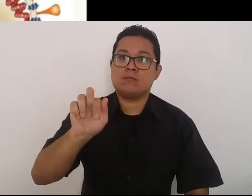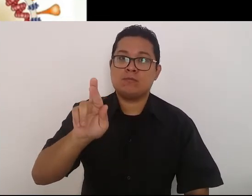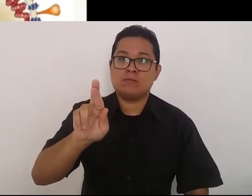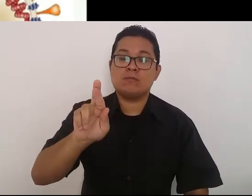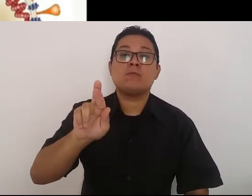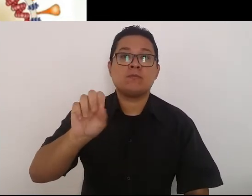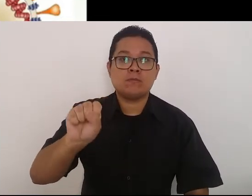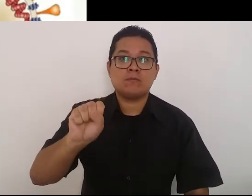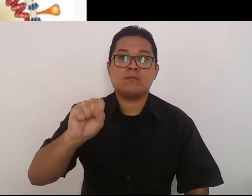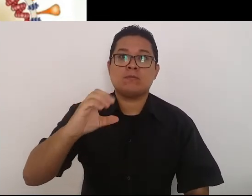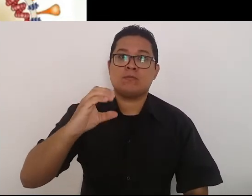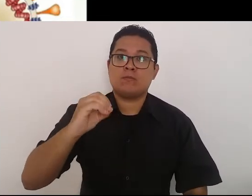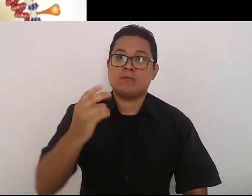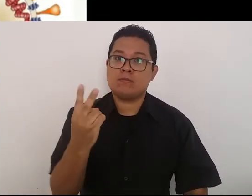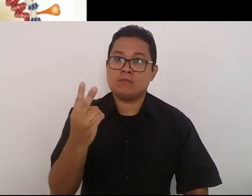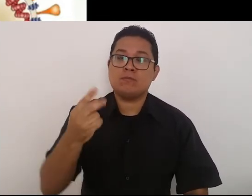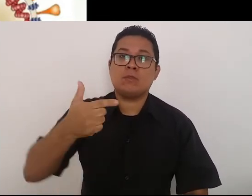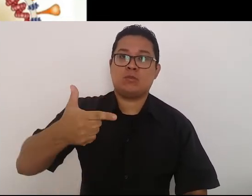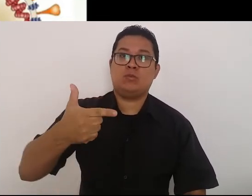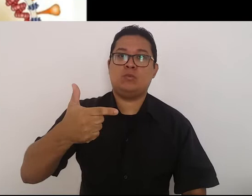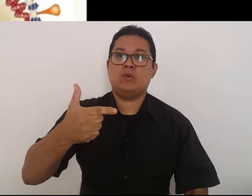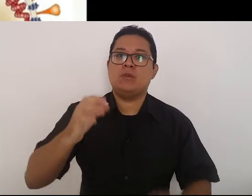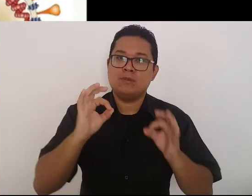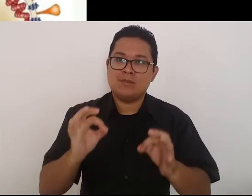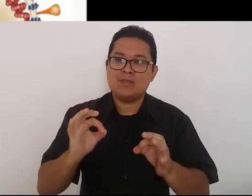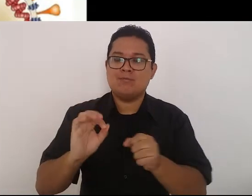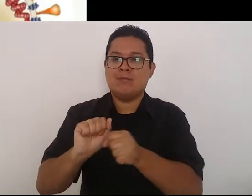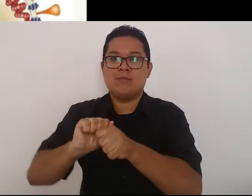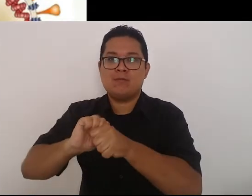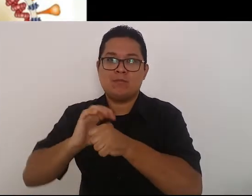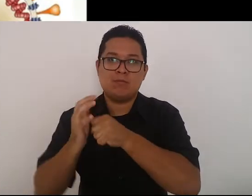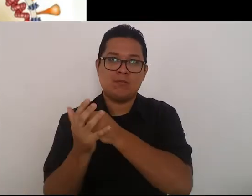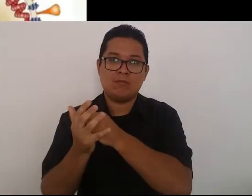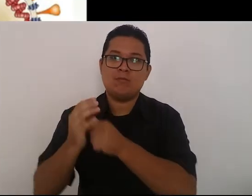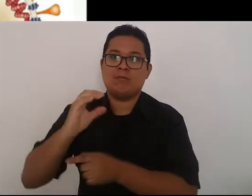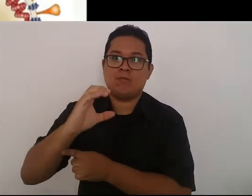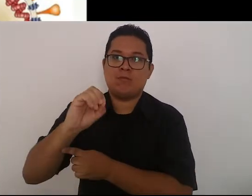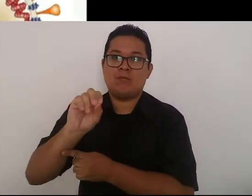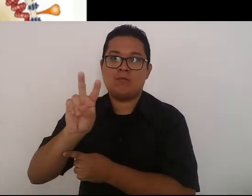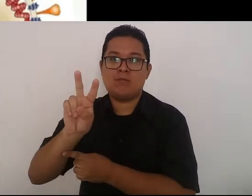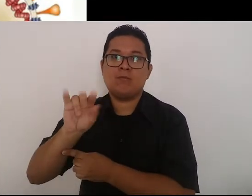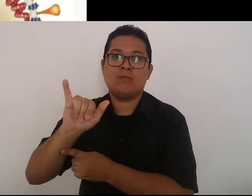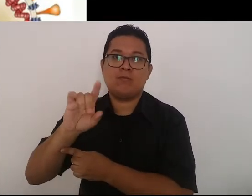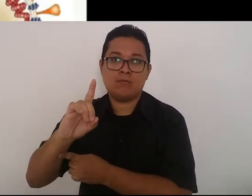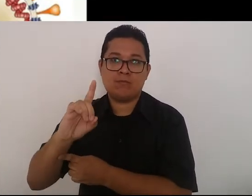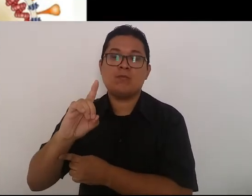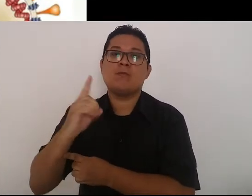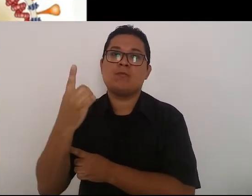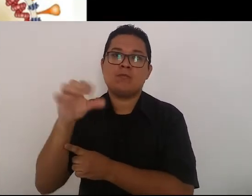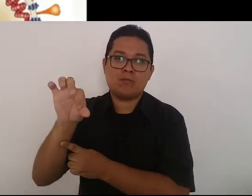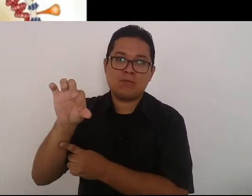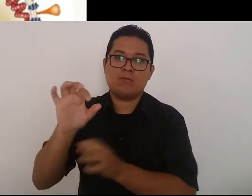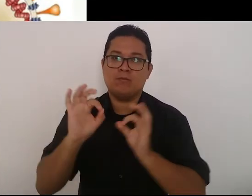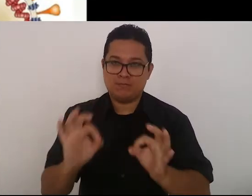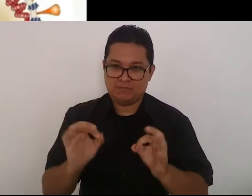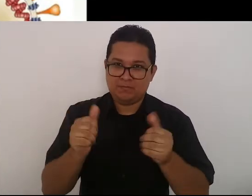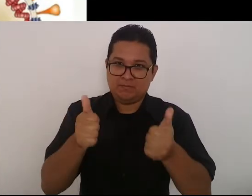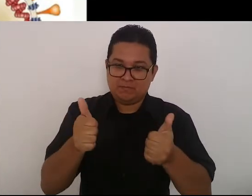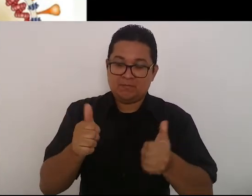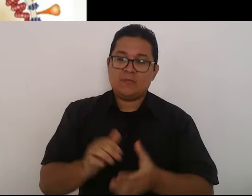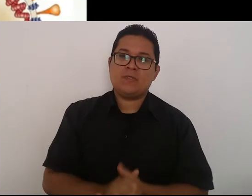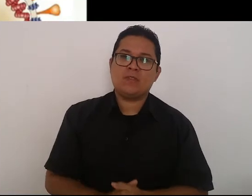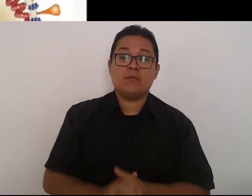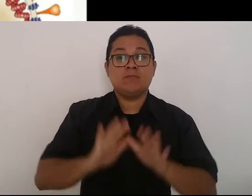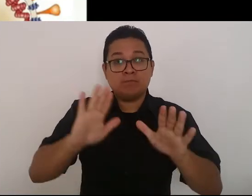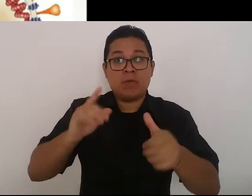Mas, primeiro, tenho que fazer alguns esclarecimentos. Eu não sou um médico, eu não sou um especialista